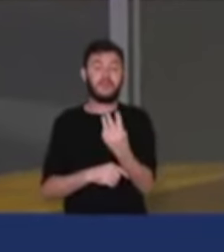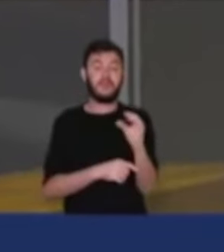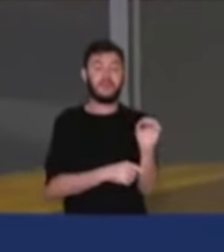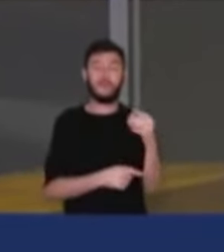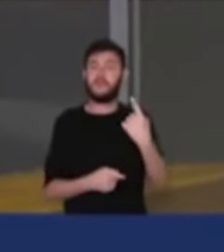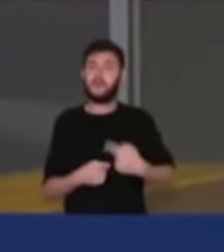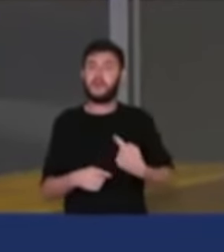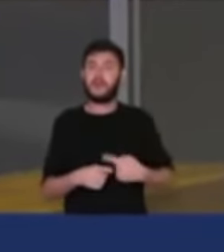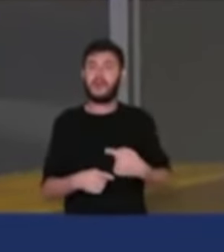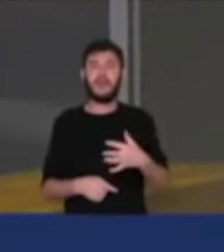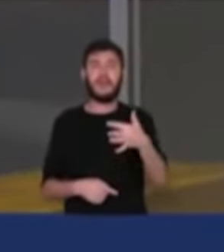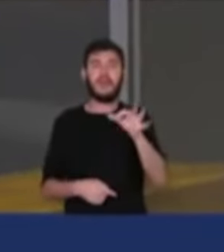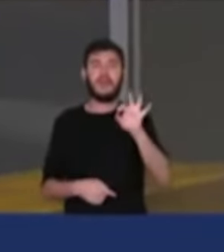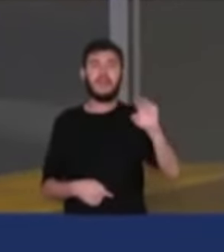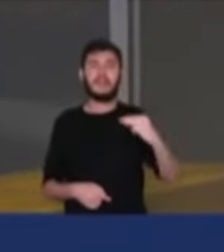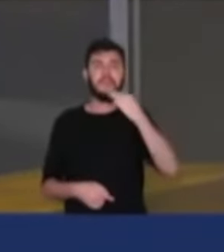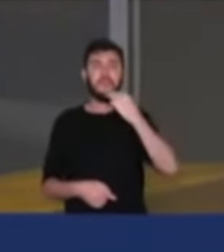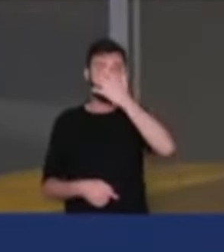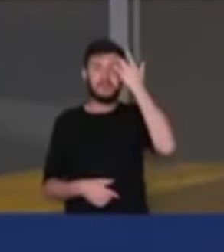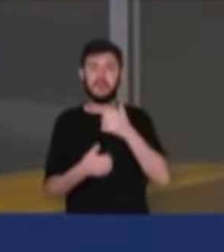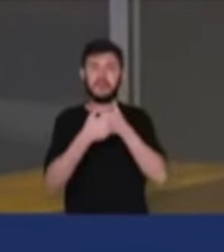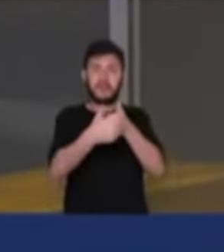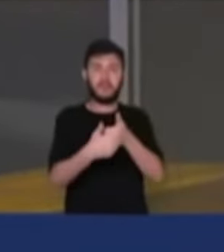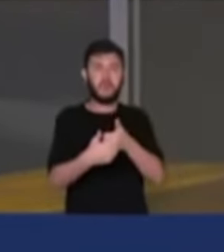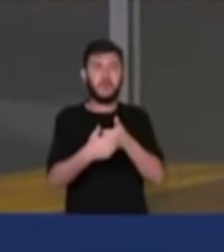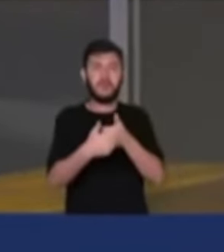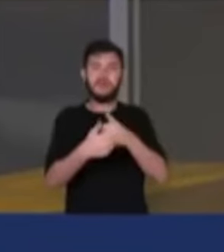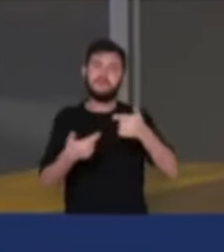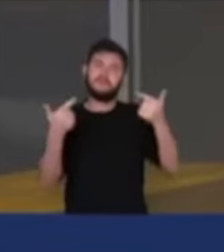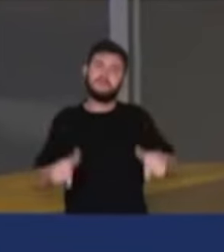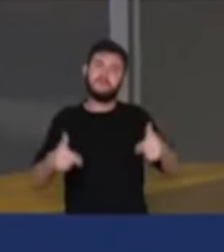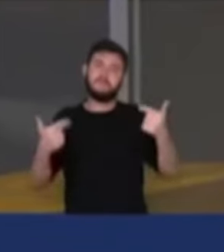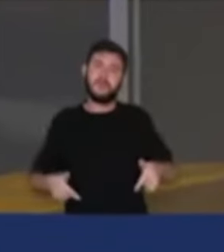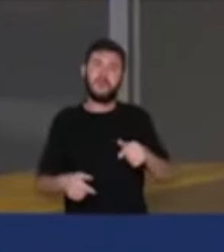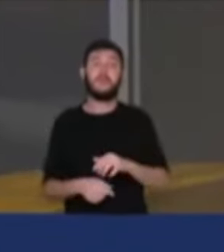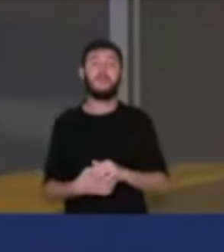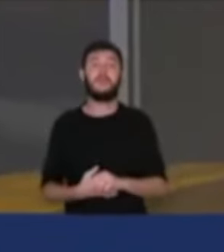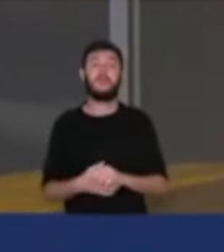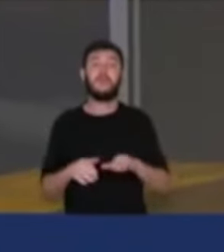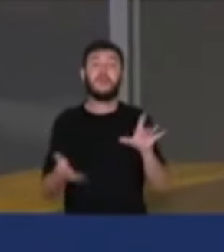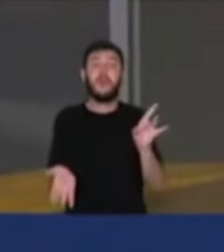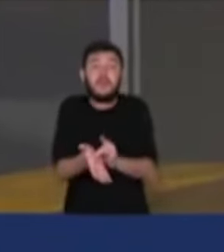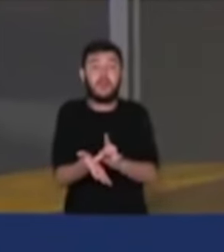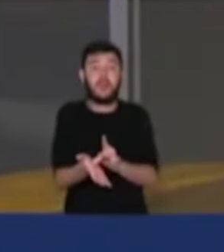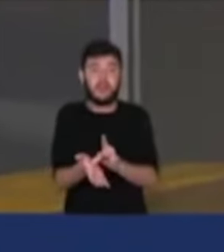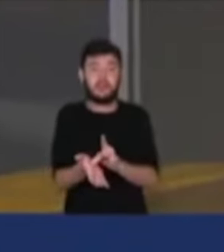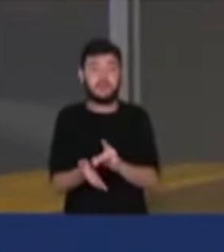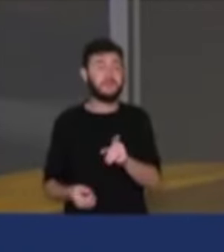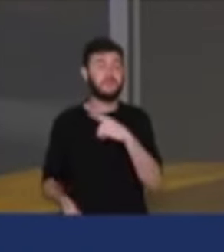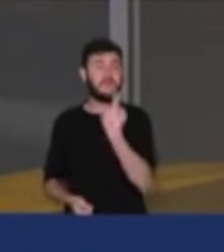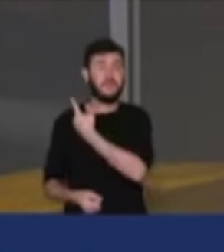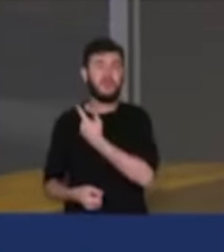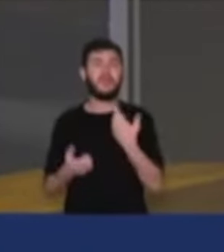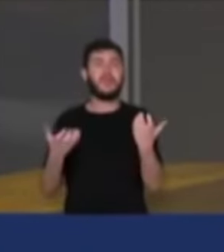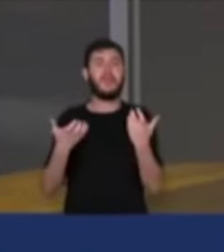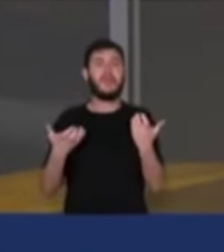10 milhões de seguidores mensais Então essa a verdade é essa nós estamos querendo combater